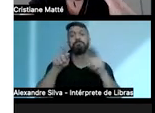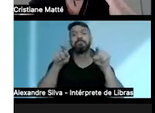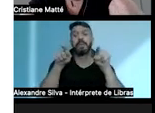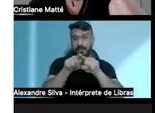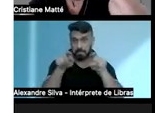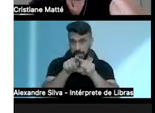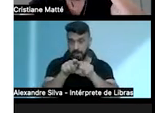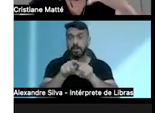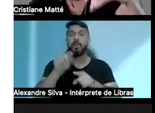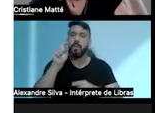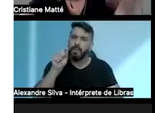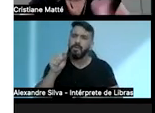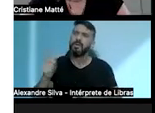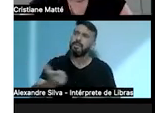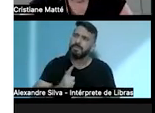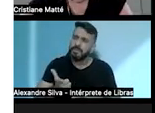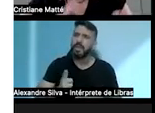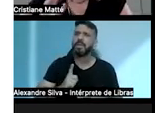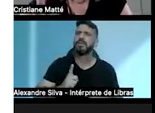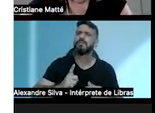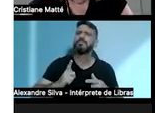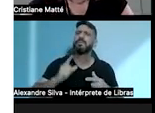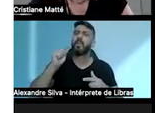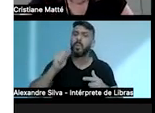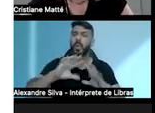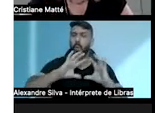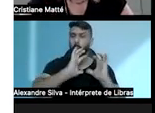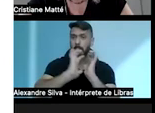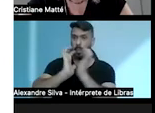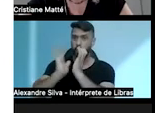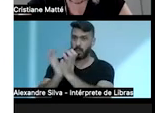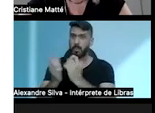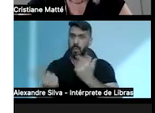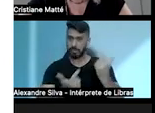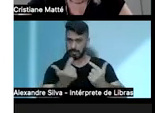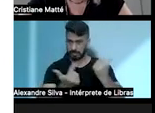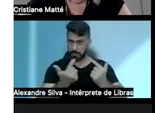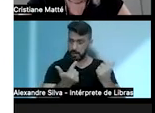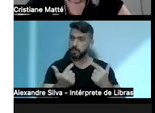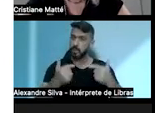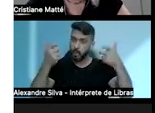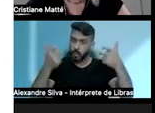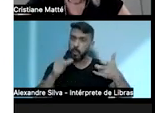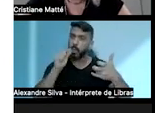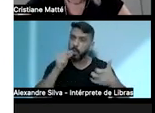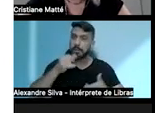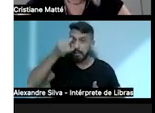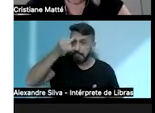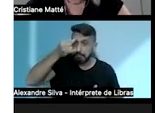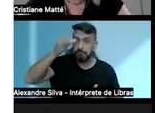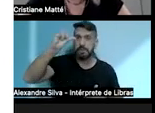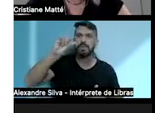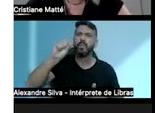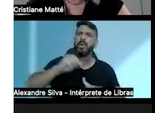disso, a gente tem vários grupos trabalhando, né, com essas medidas de prevenção do desenvolvimento